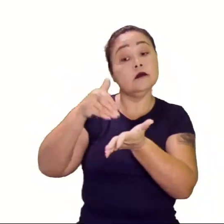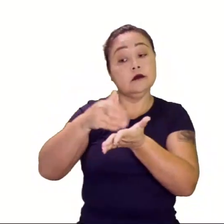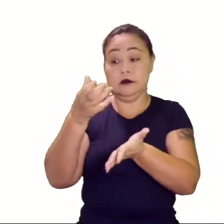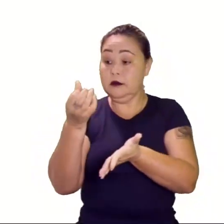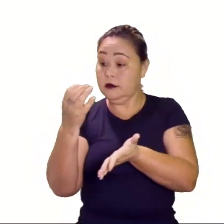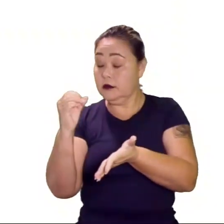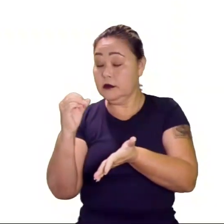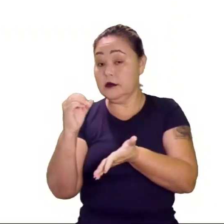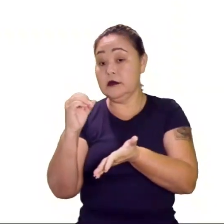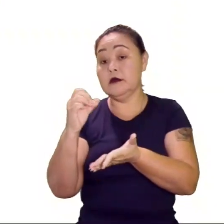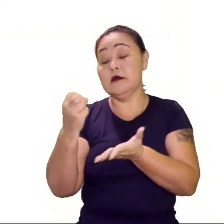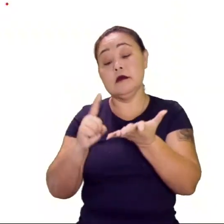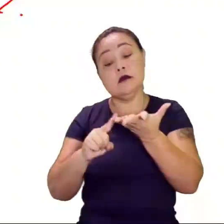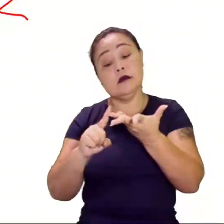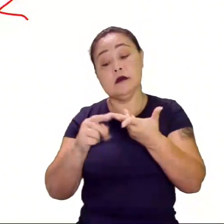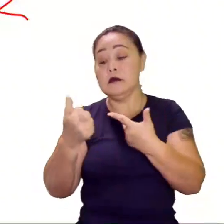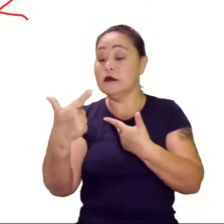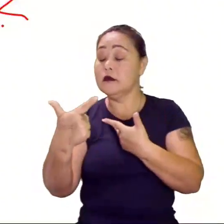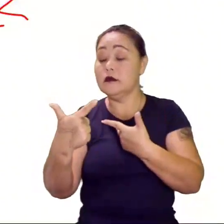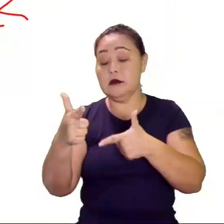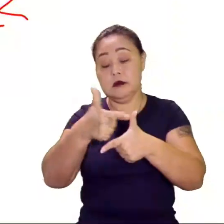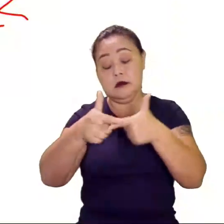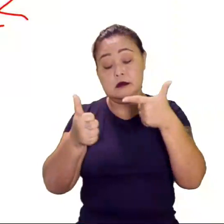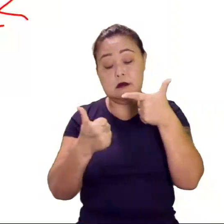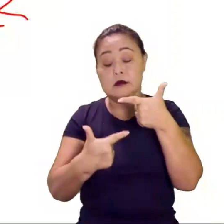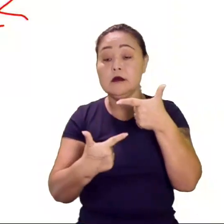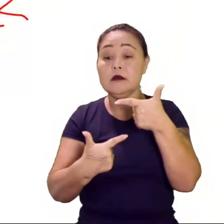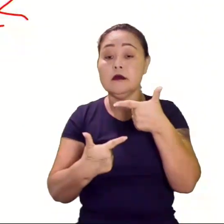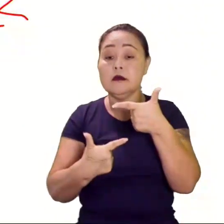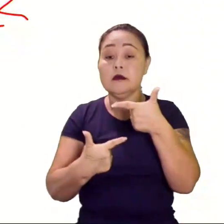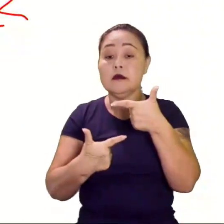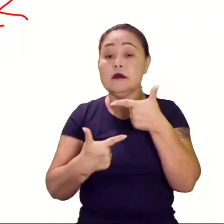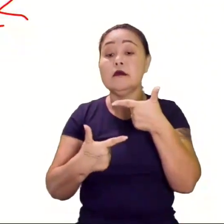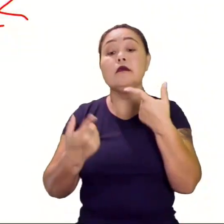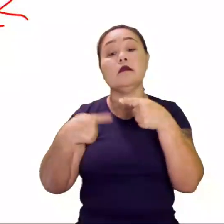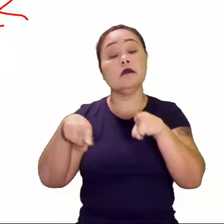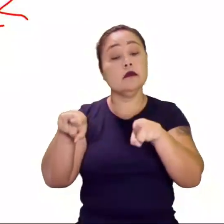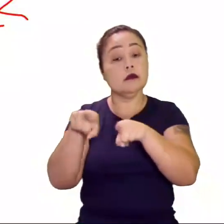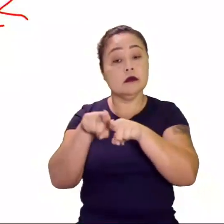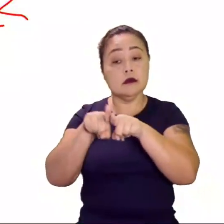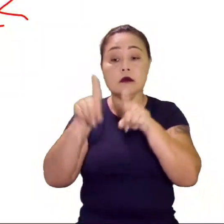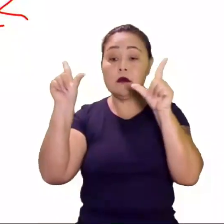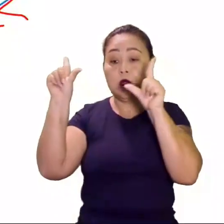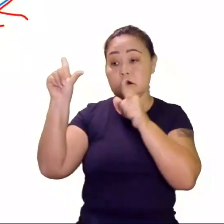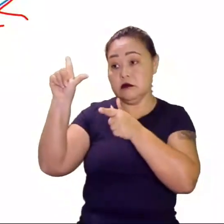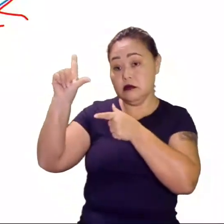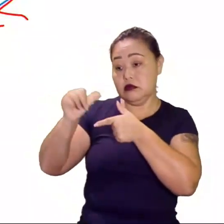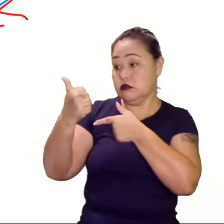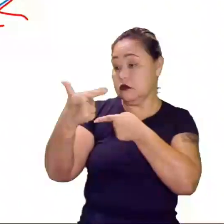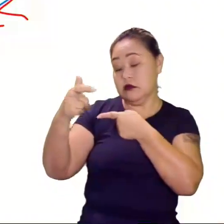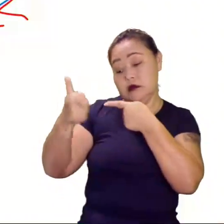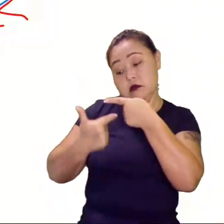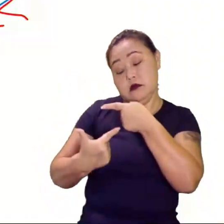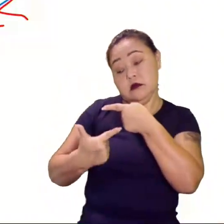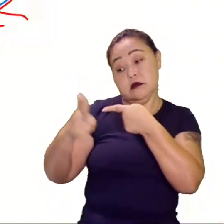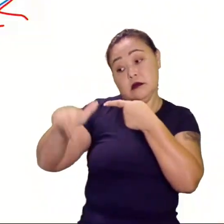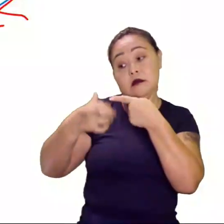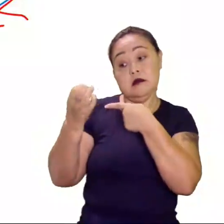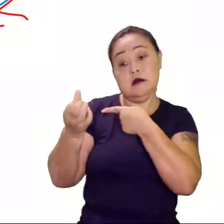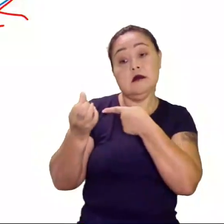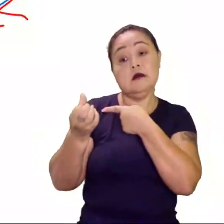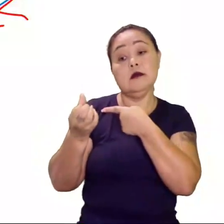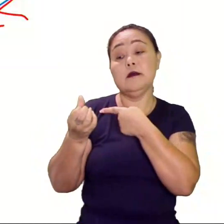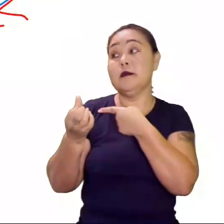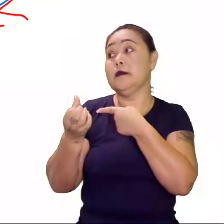último? 60. A quantidade é 12 dividido por 2. Também vamos já simplificar aqui, ó. 12 por 2 vai